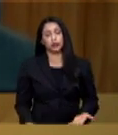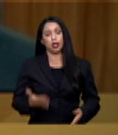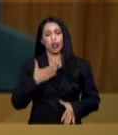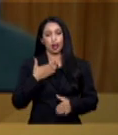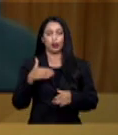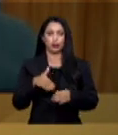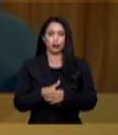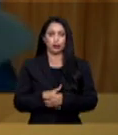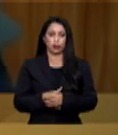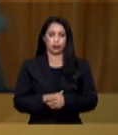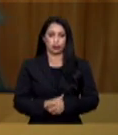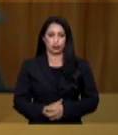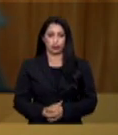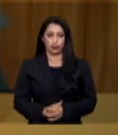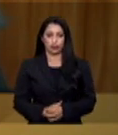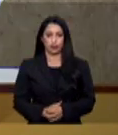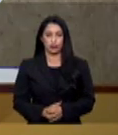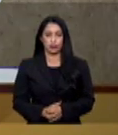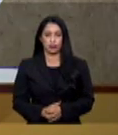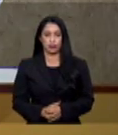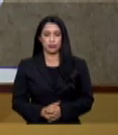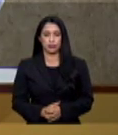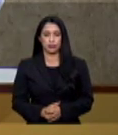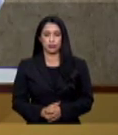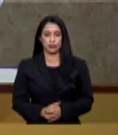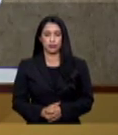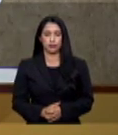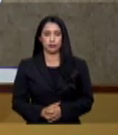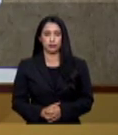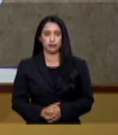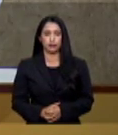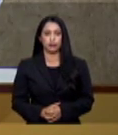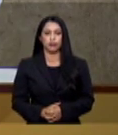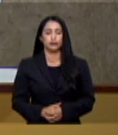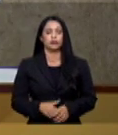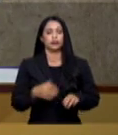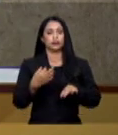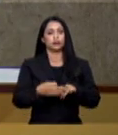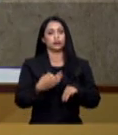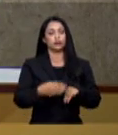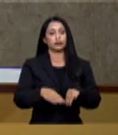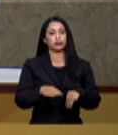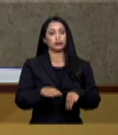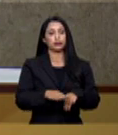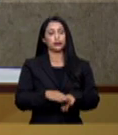voto em resumo. Vossa Excelência, se refere